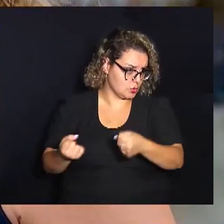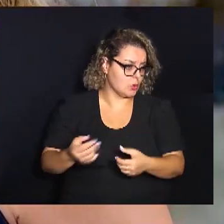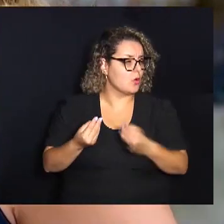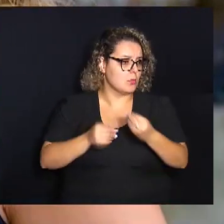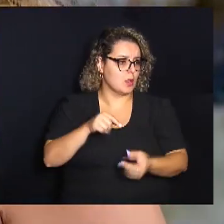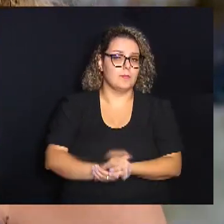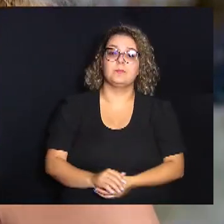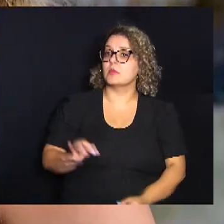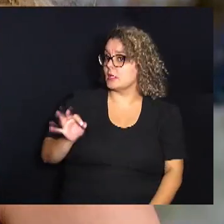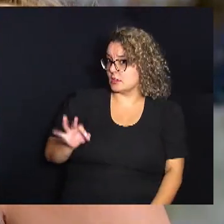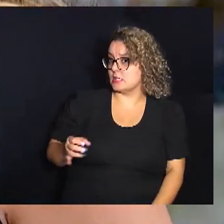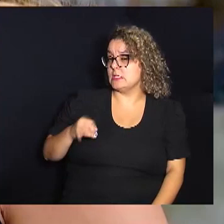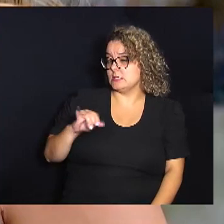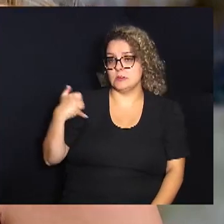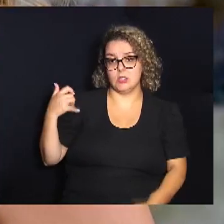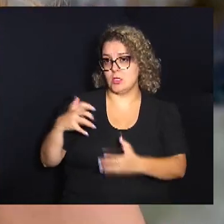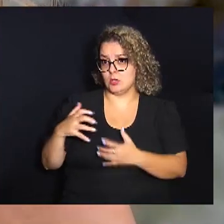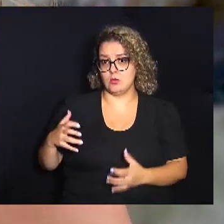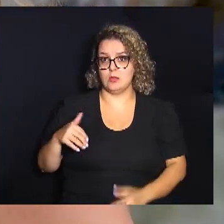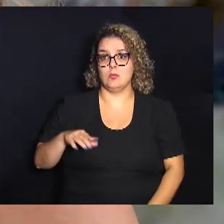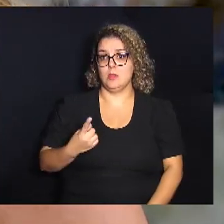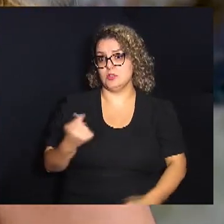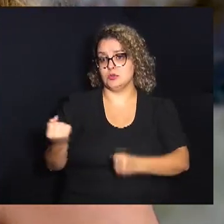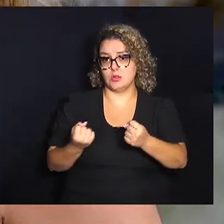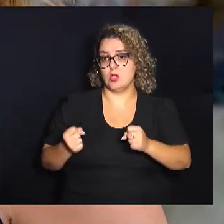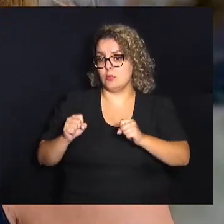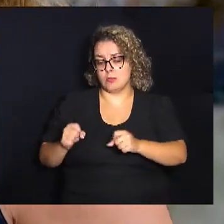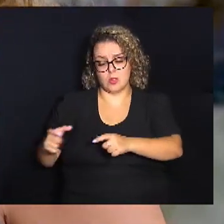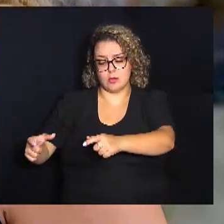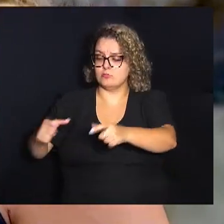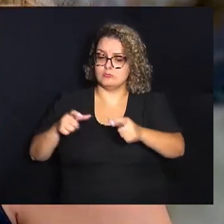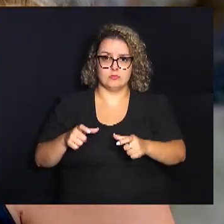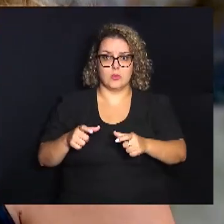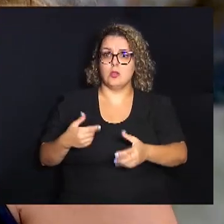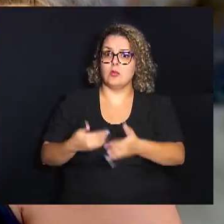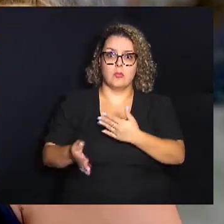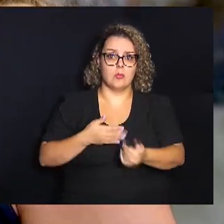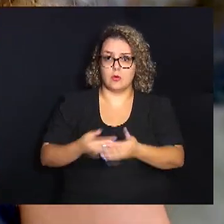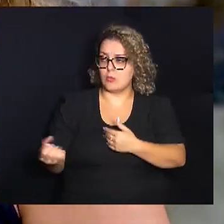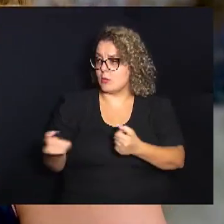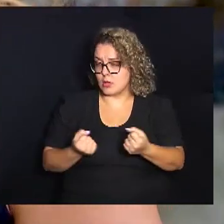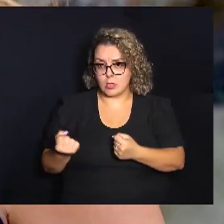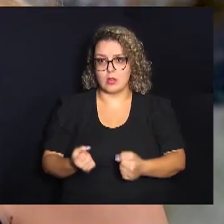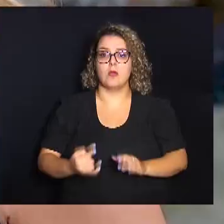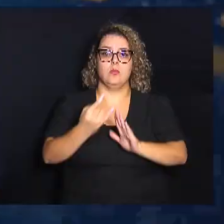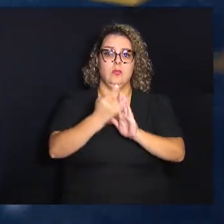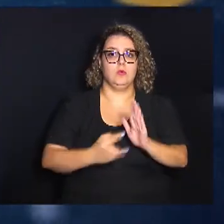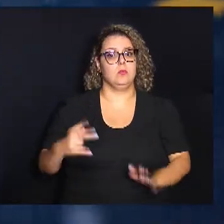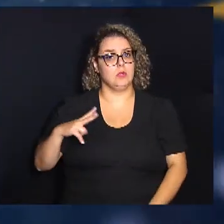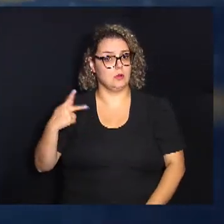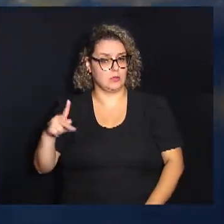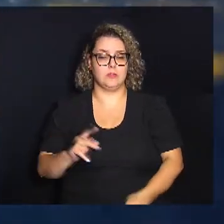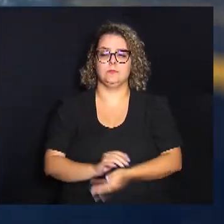isso? Exatamente, se o idoso por um acaso tiver mais de um veículo, ele pode estar portando no veículo que ele estiver no momento. O documento é pessoal dele.